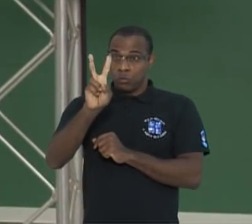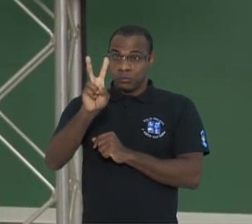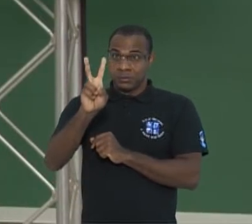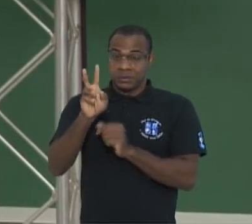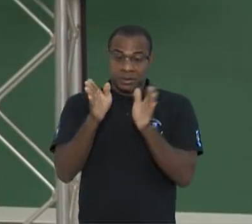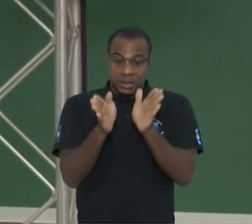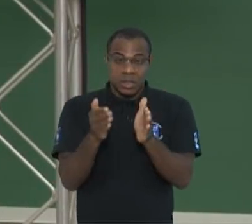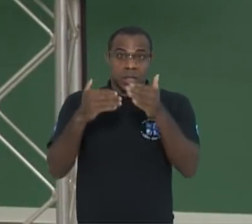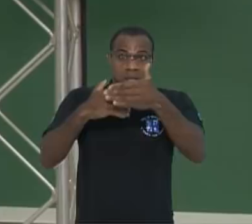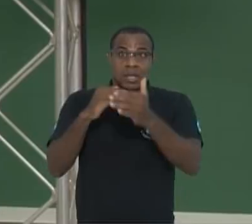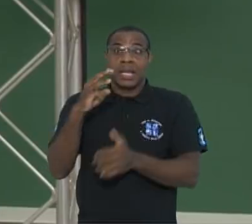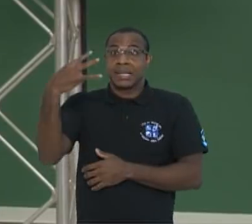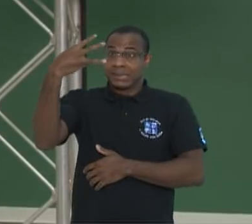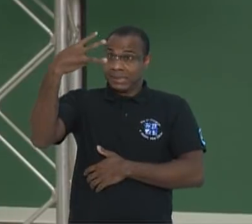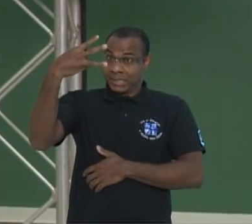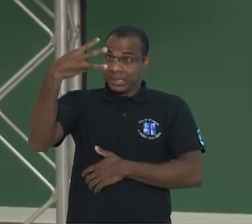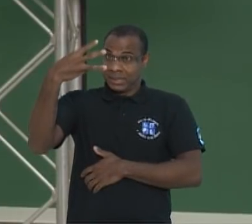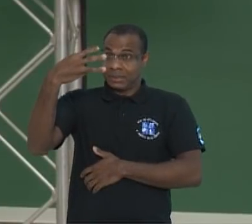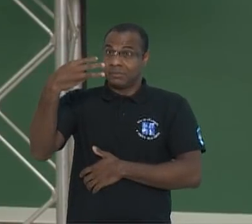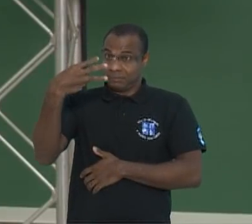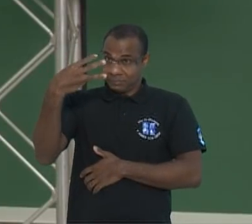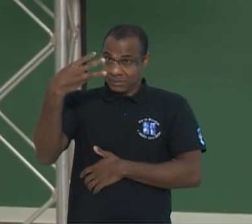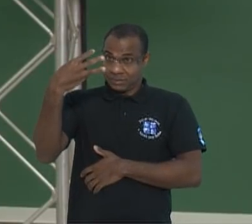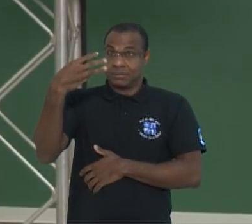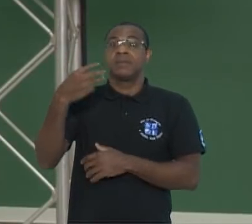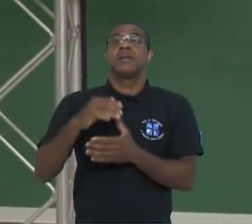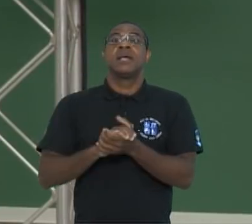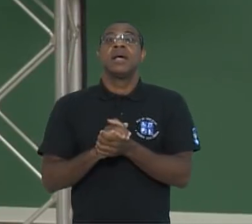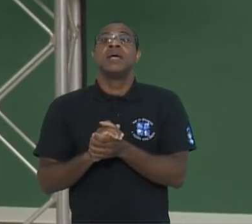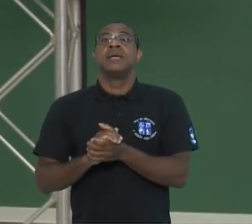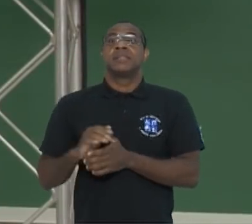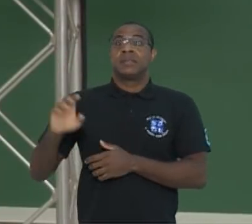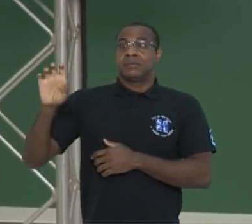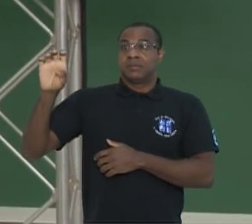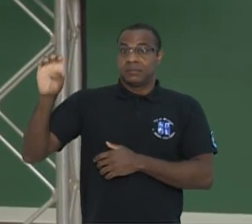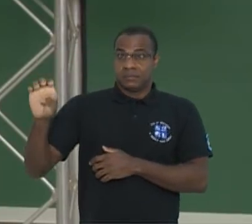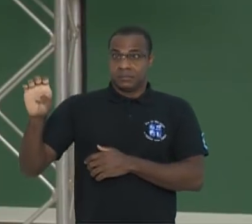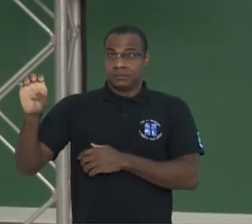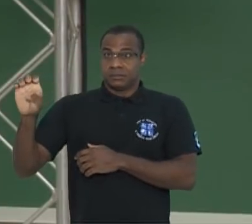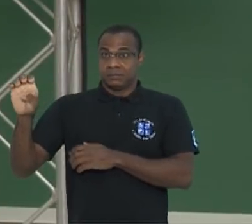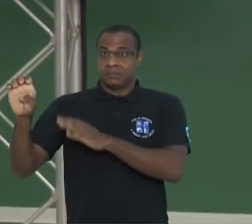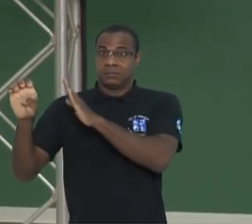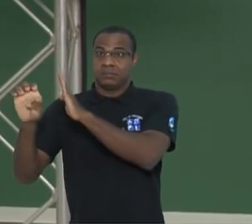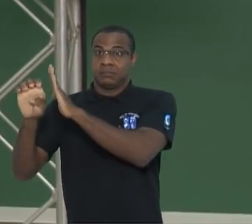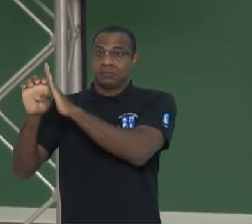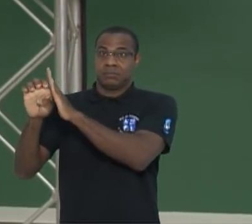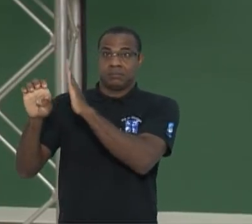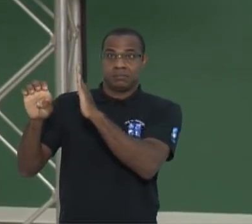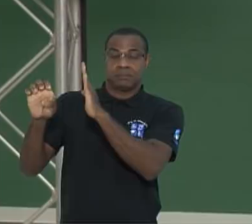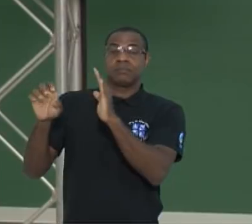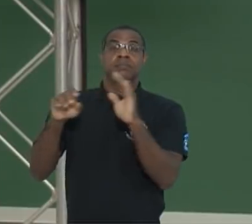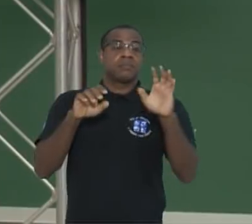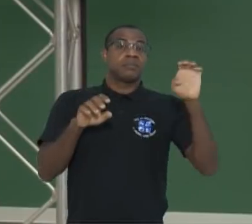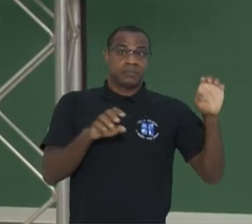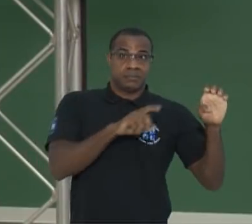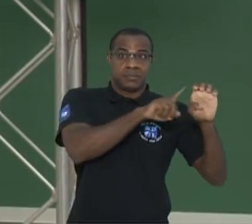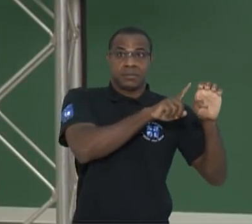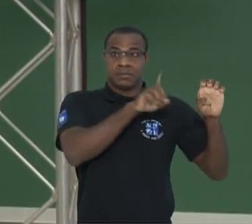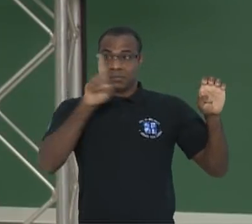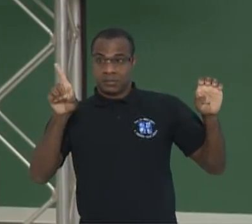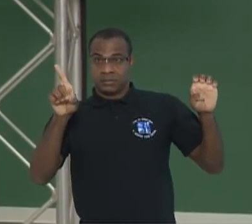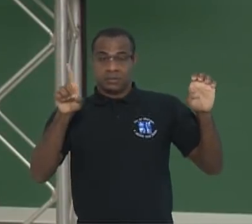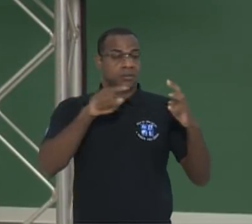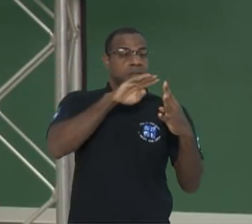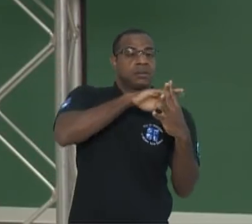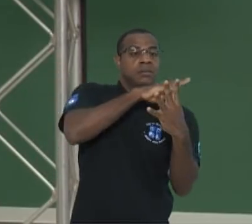o que você vai fazer? Sendo da esquerda para a direita, vocês vão multiplicar por 1.000 cada unidade. Por isso que ficou 8.000. 8 vezes